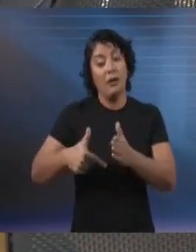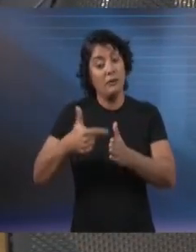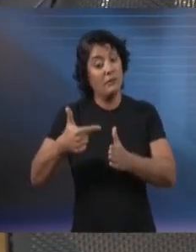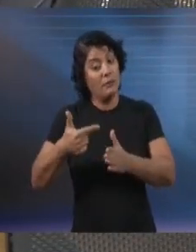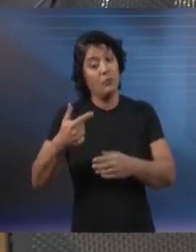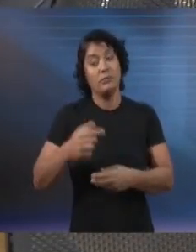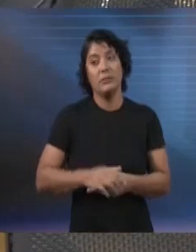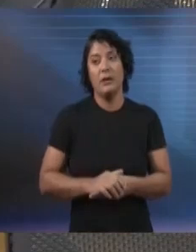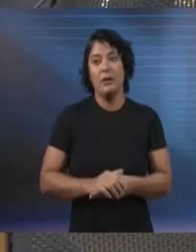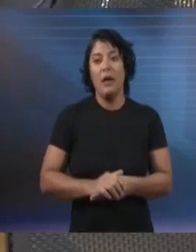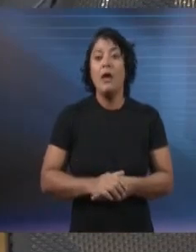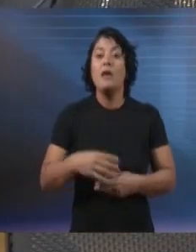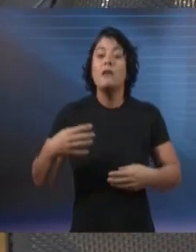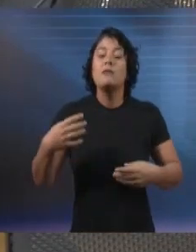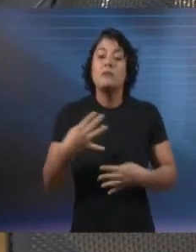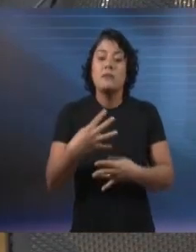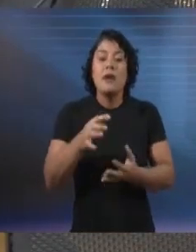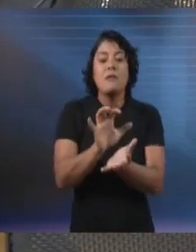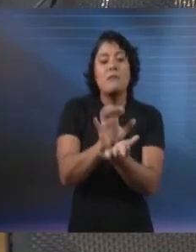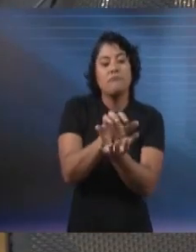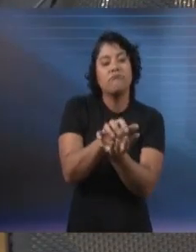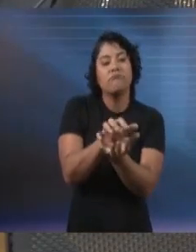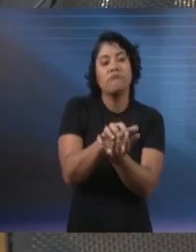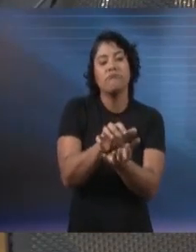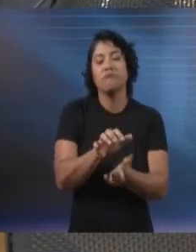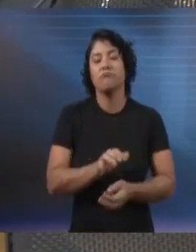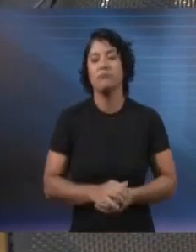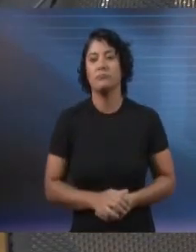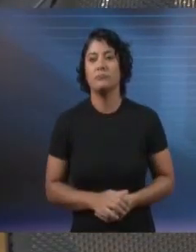na cidade de Recife.